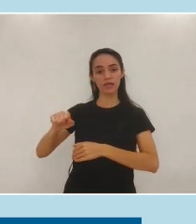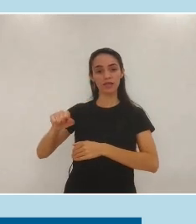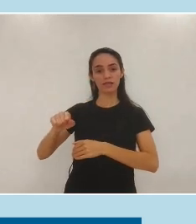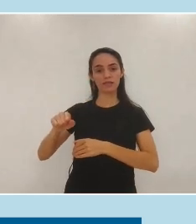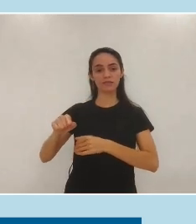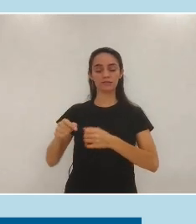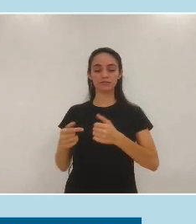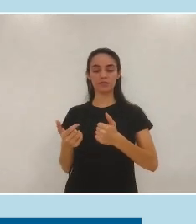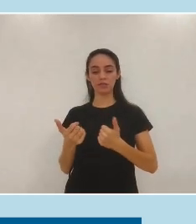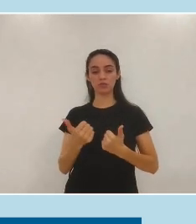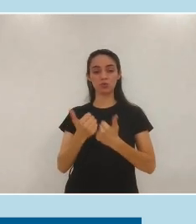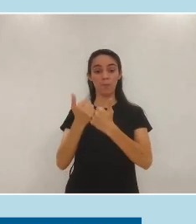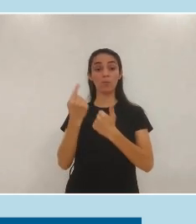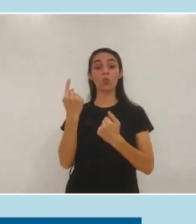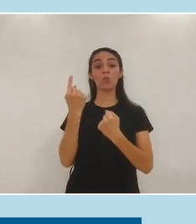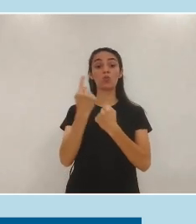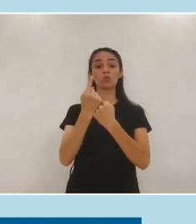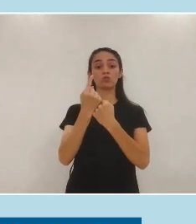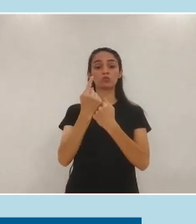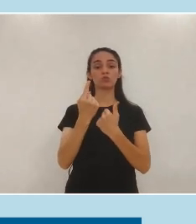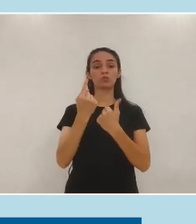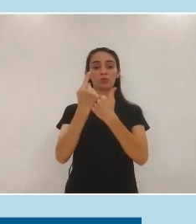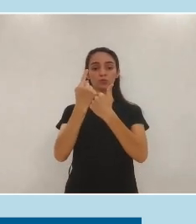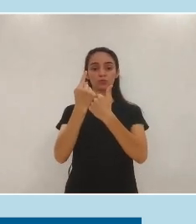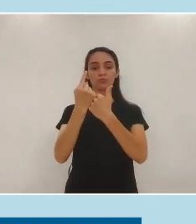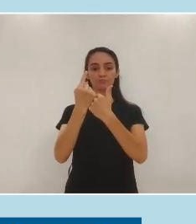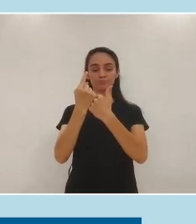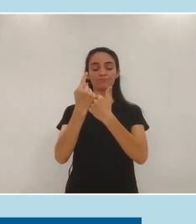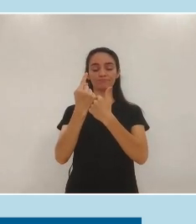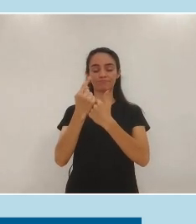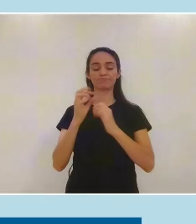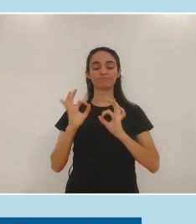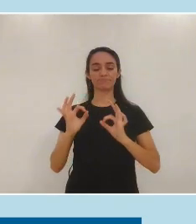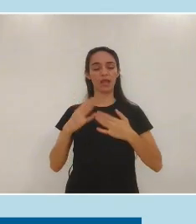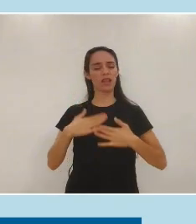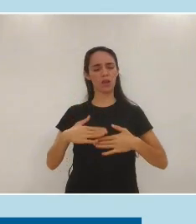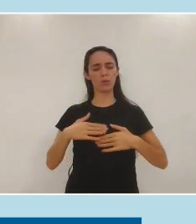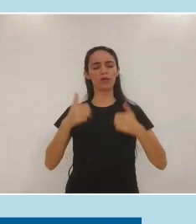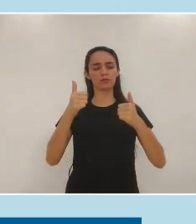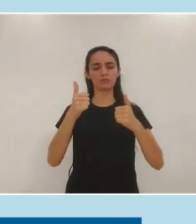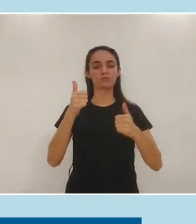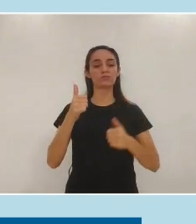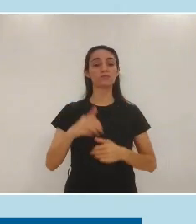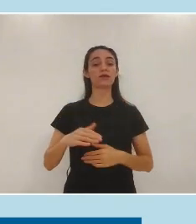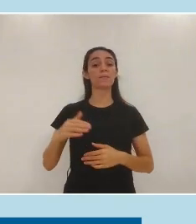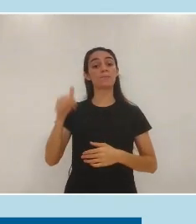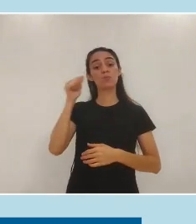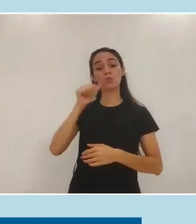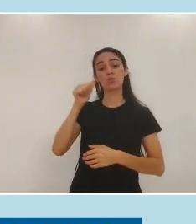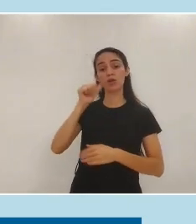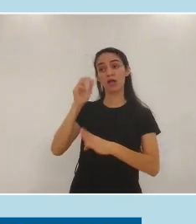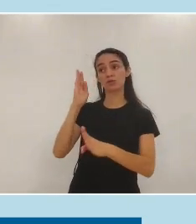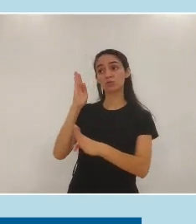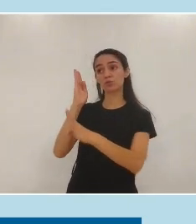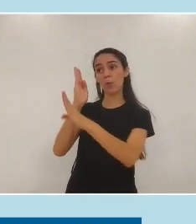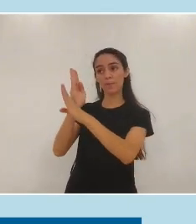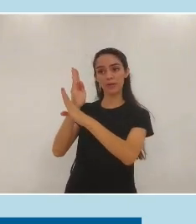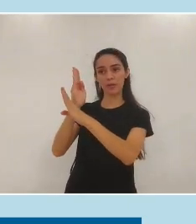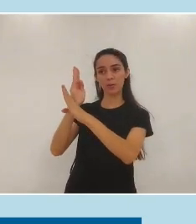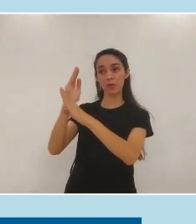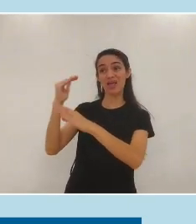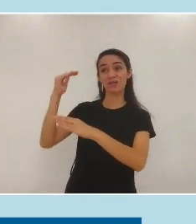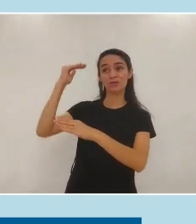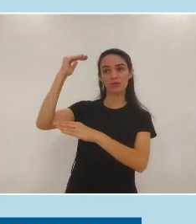Isso daí, tranquilo. Mulheres que são diagnosticadas na fase adulta, normalmente elas vão